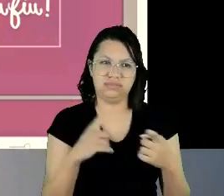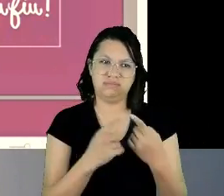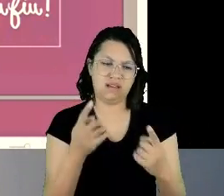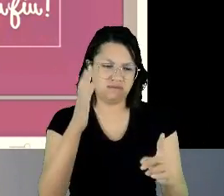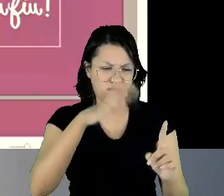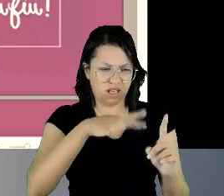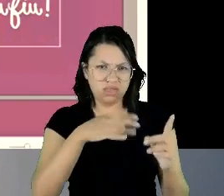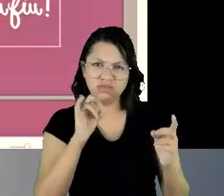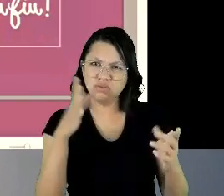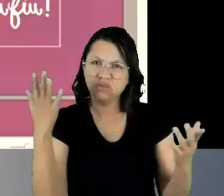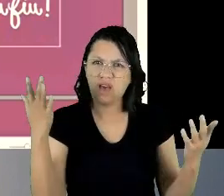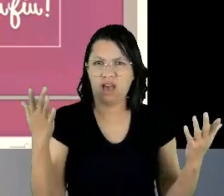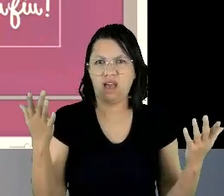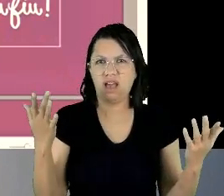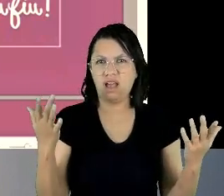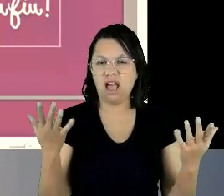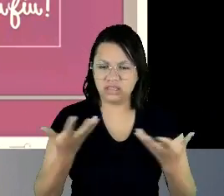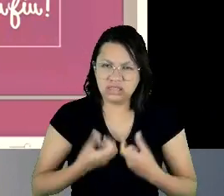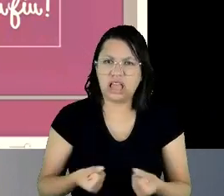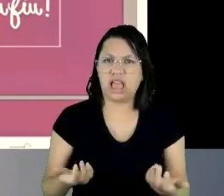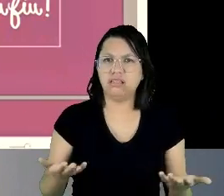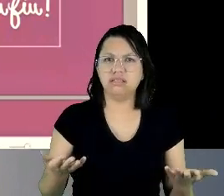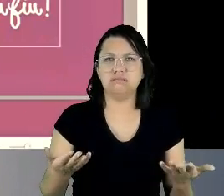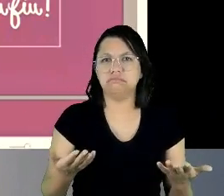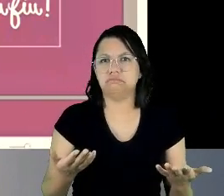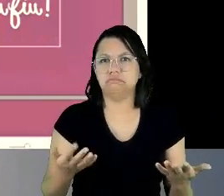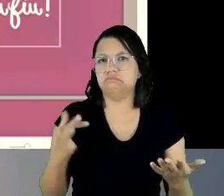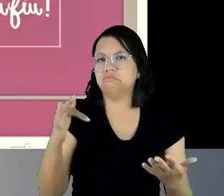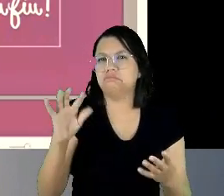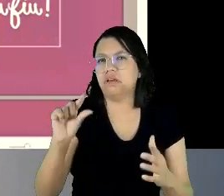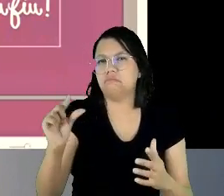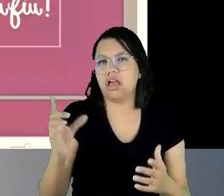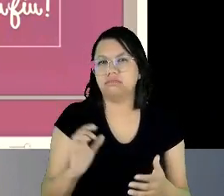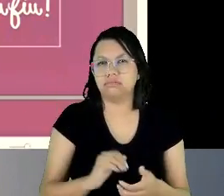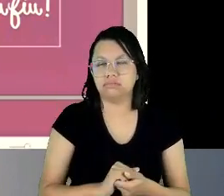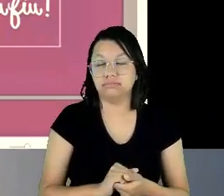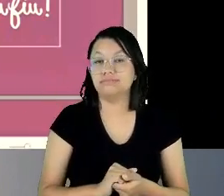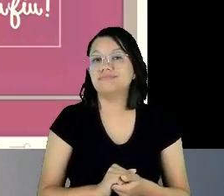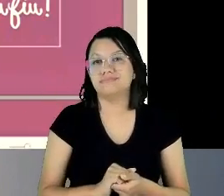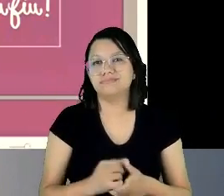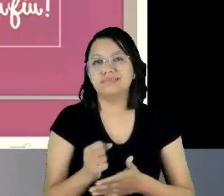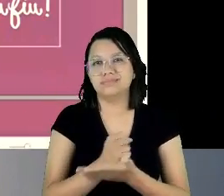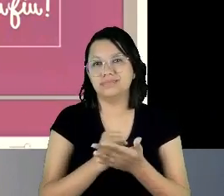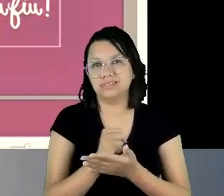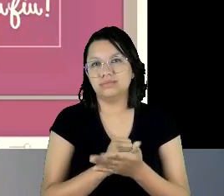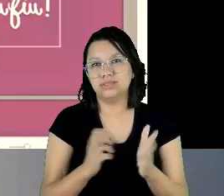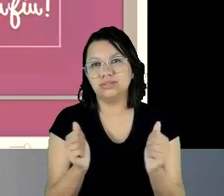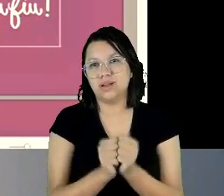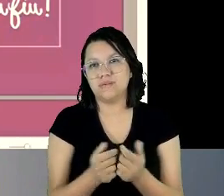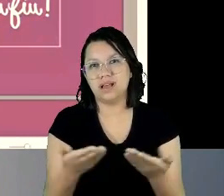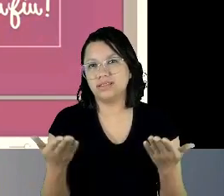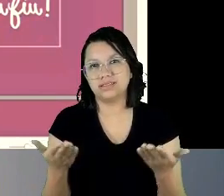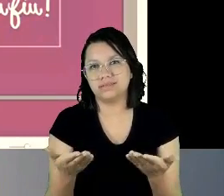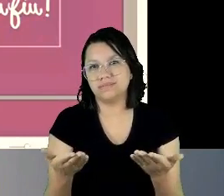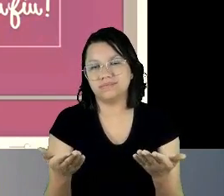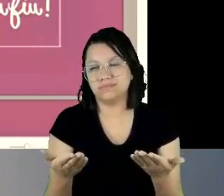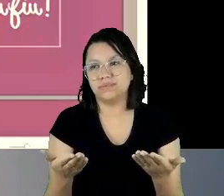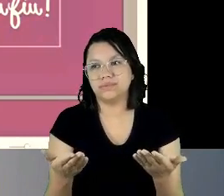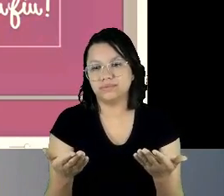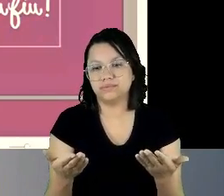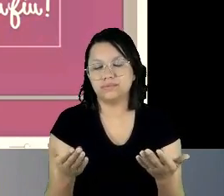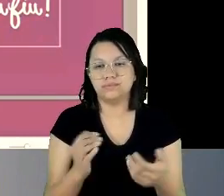um elogio, aceita, que dói menos. Basicamente, com essa